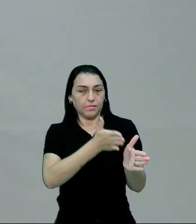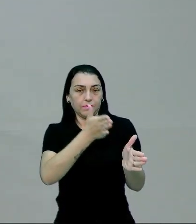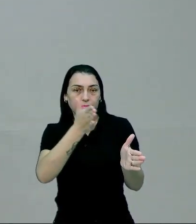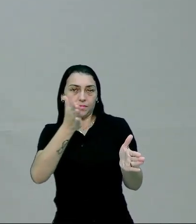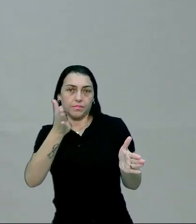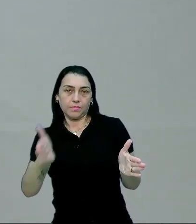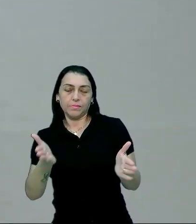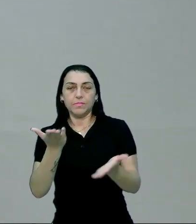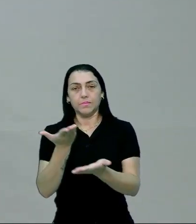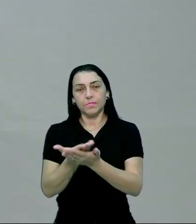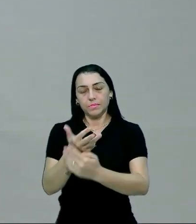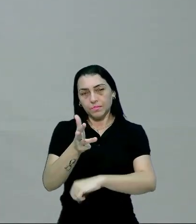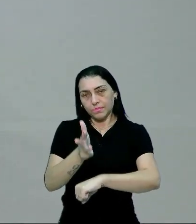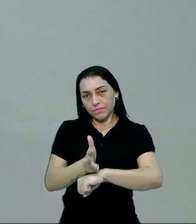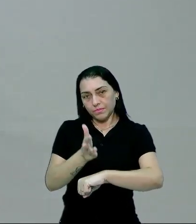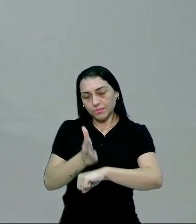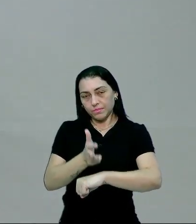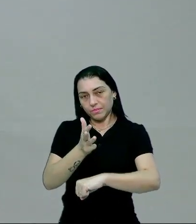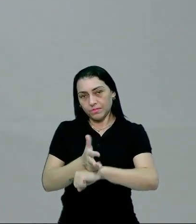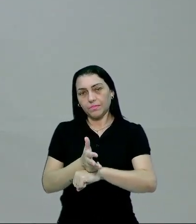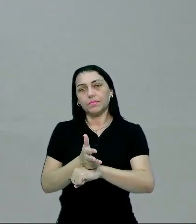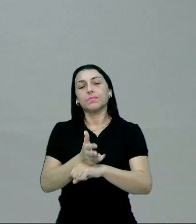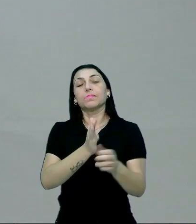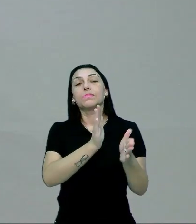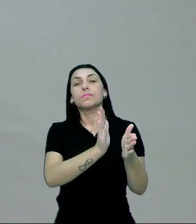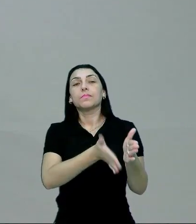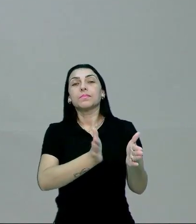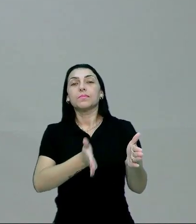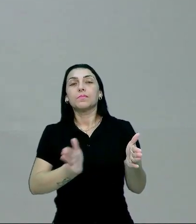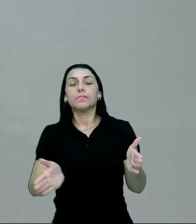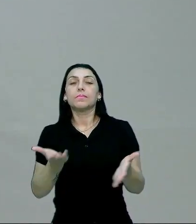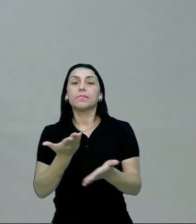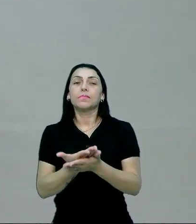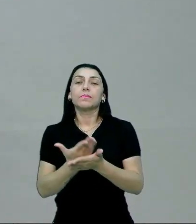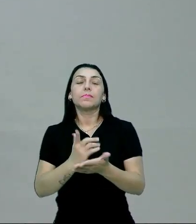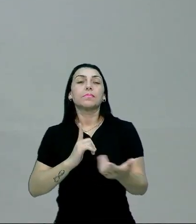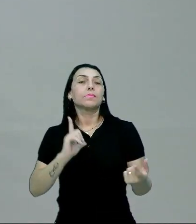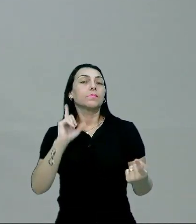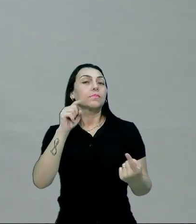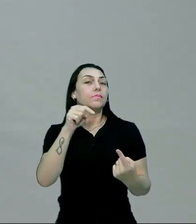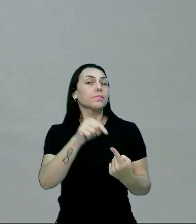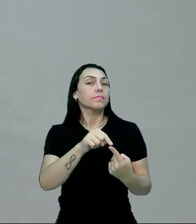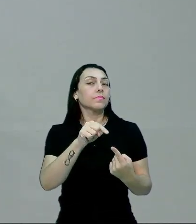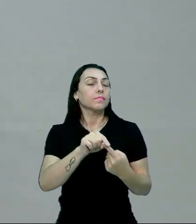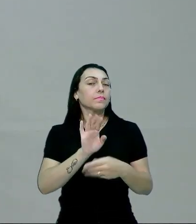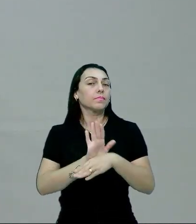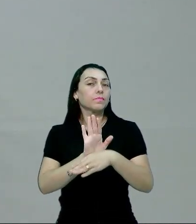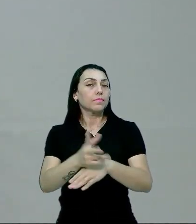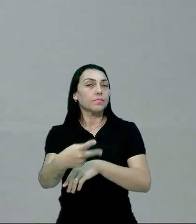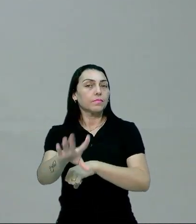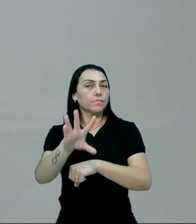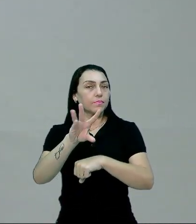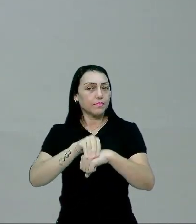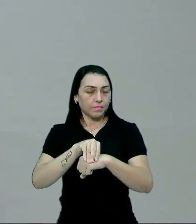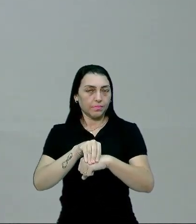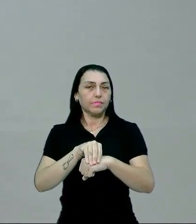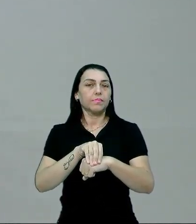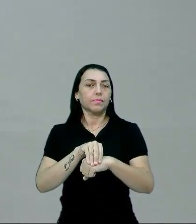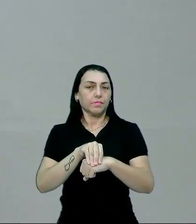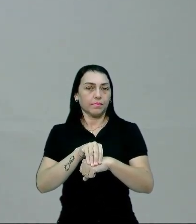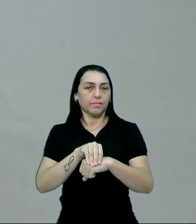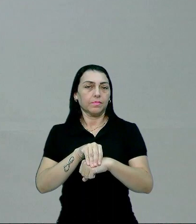das videoaulas, esta sequência de aulas tem como finalidade contribuir com o seu